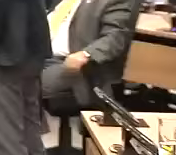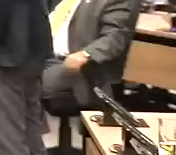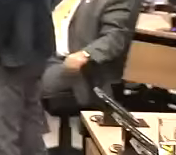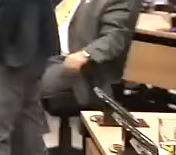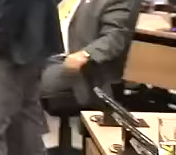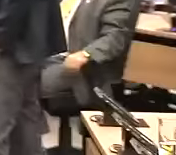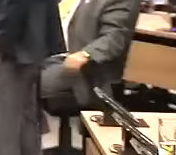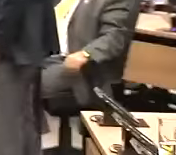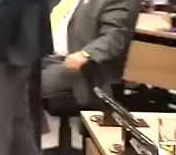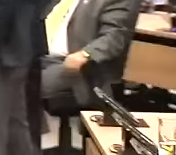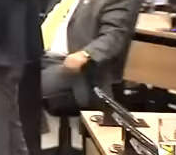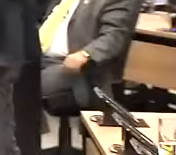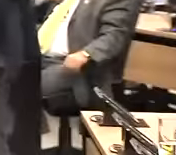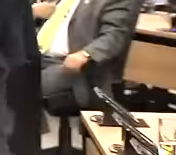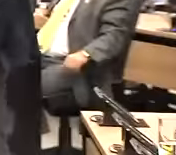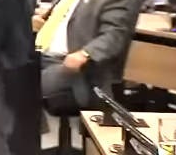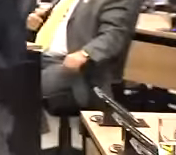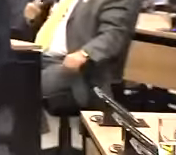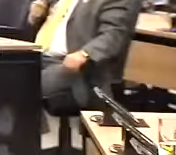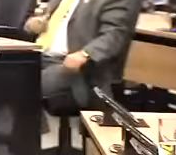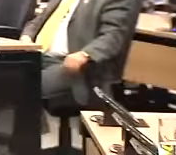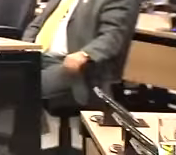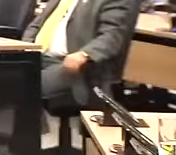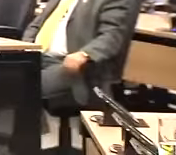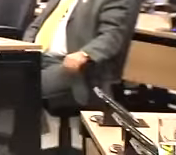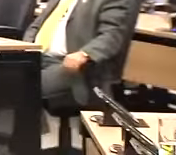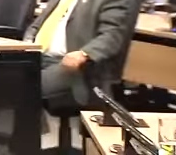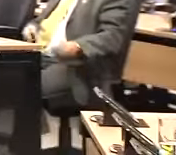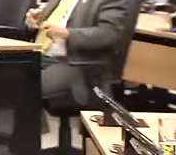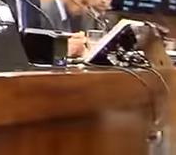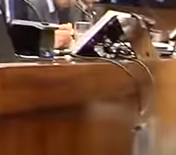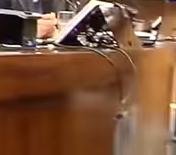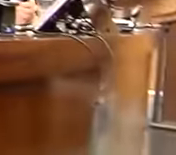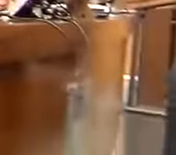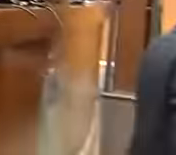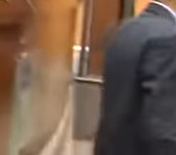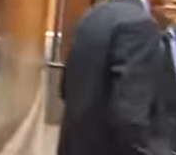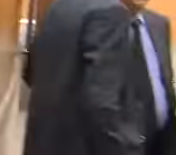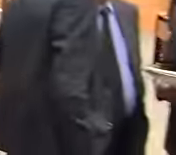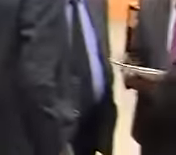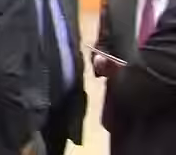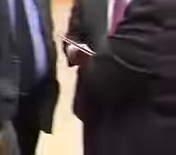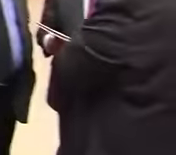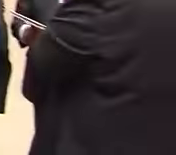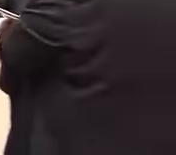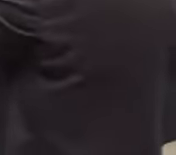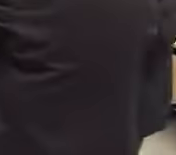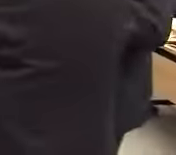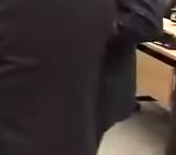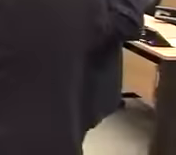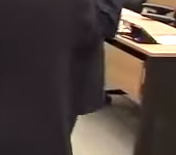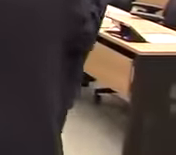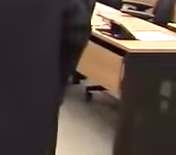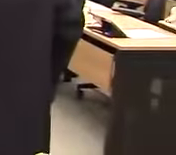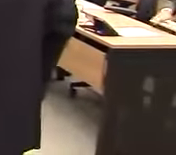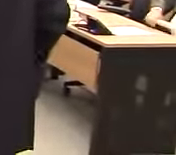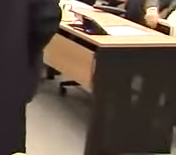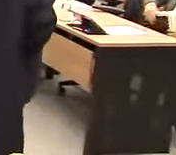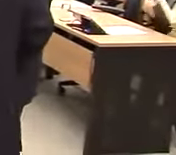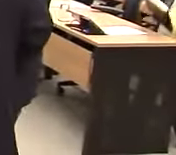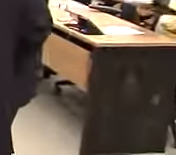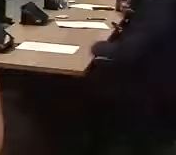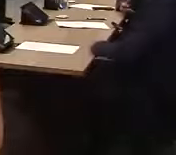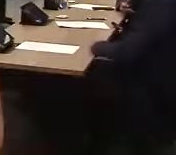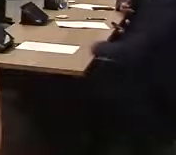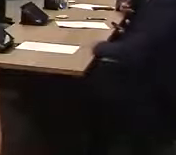cargo de assessor de apoio ao controle da administração direta e indireta para assessor de apoio político e institucional do